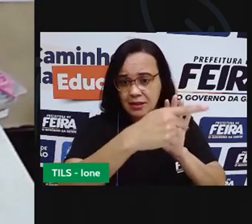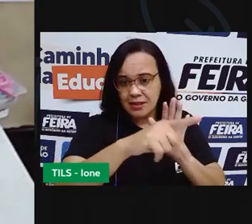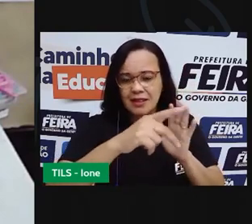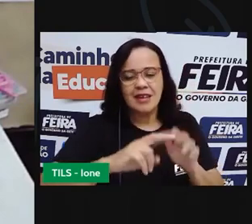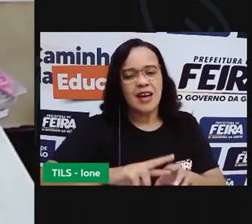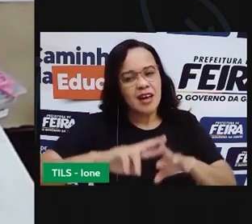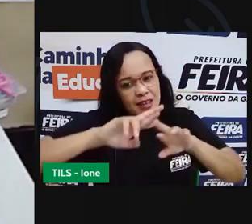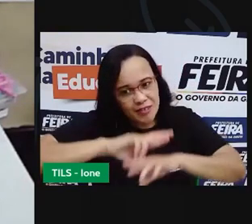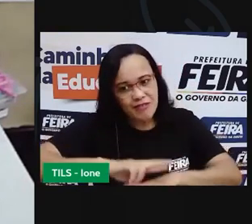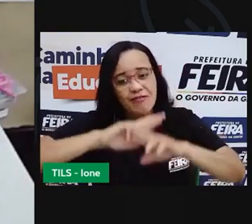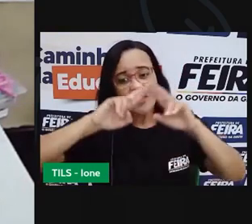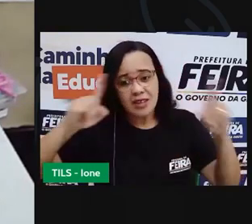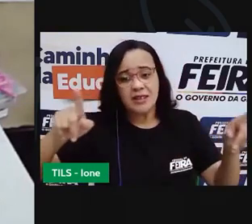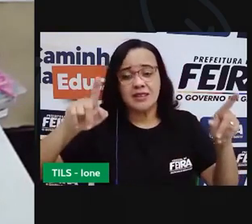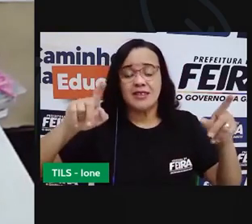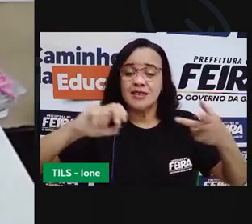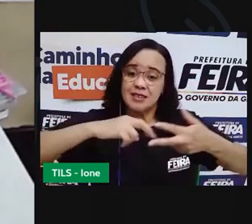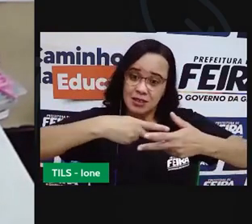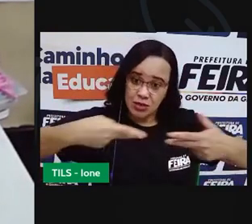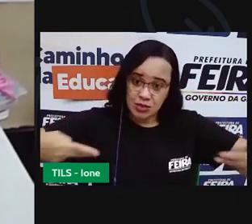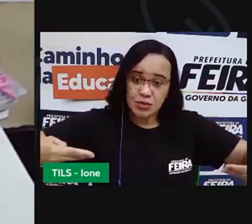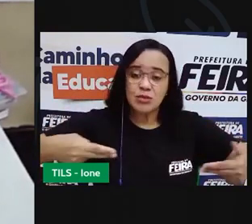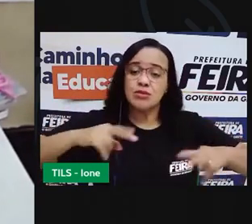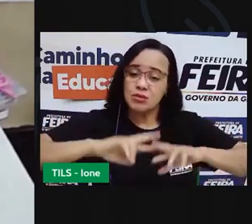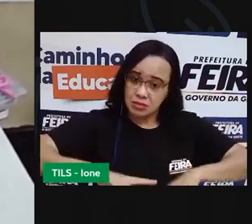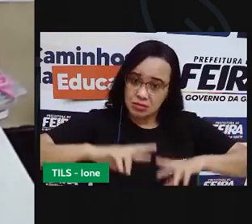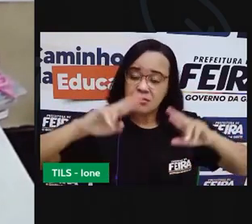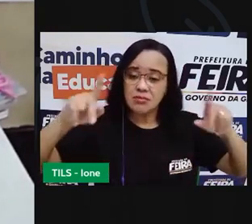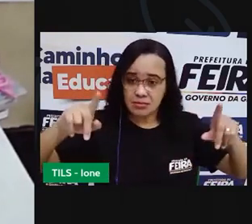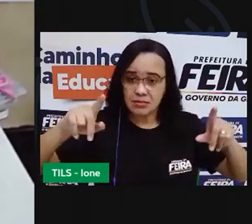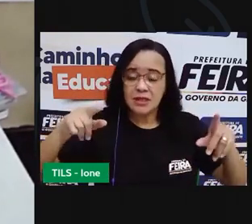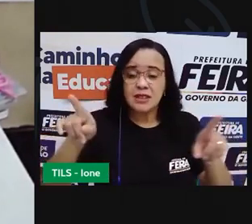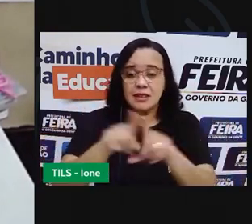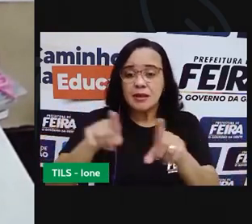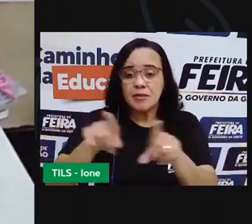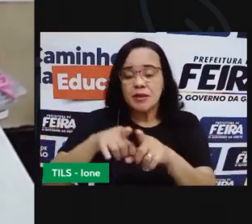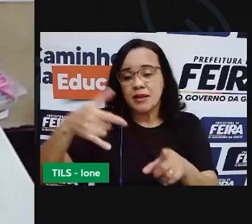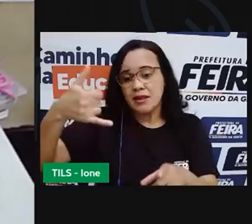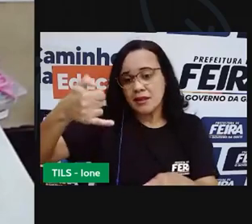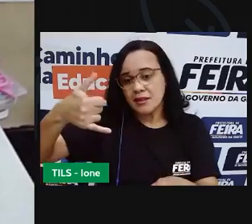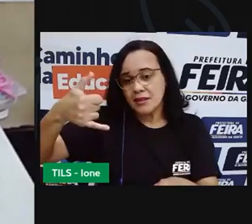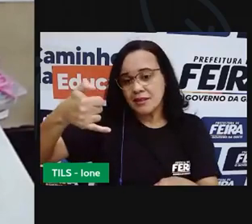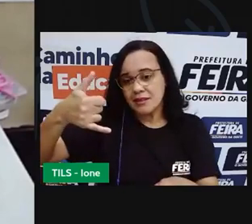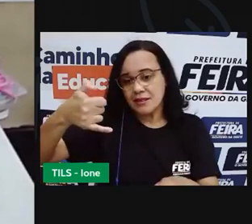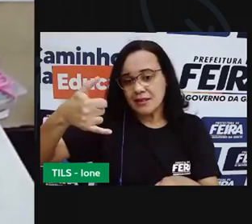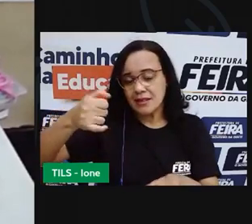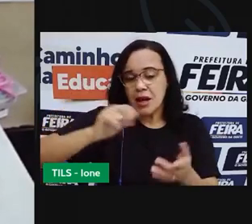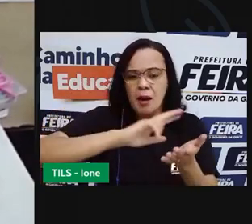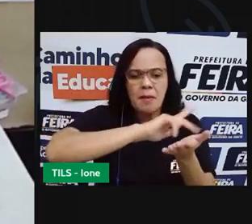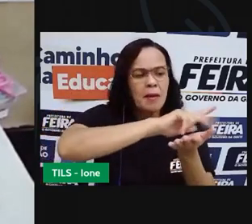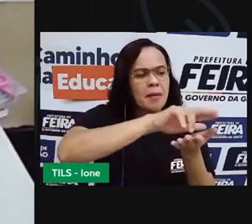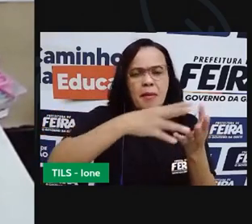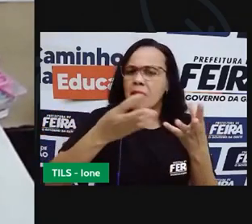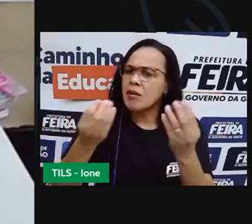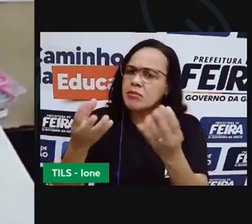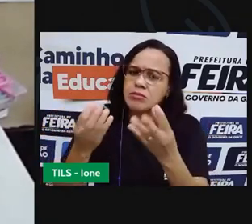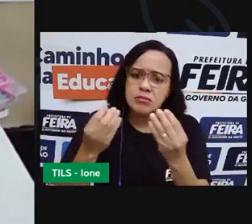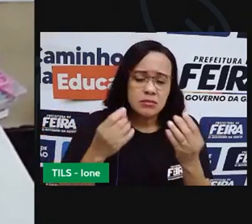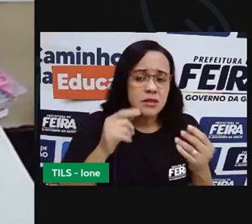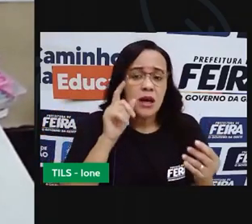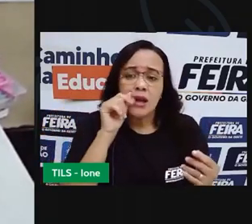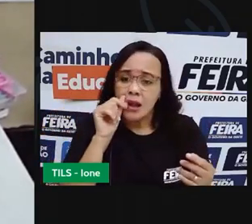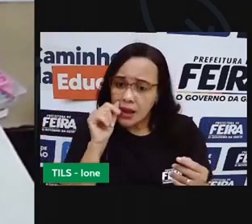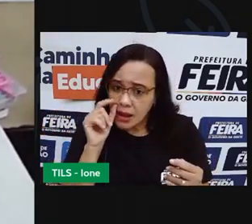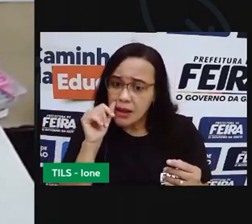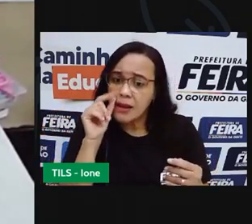do material, são diferentes. Aqui eu tenho canetas. Olha, canetas e lápis.